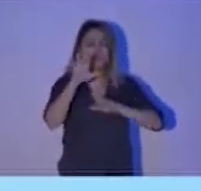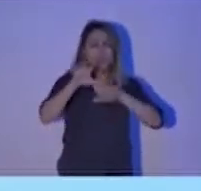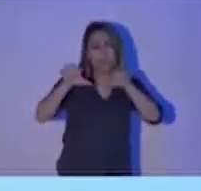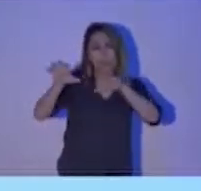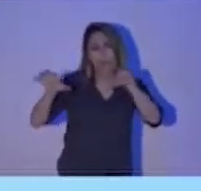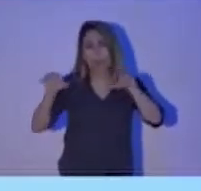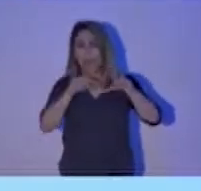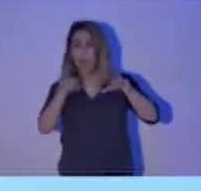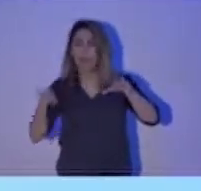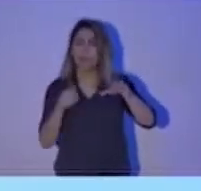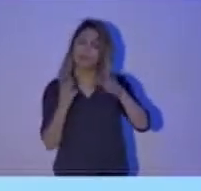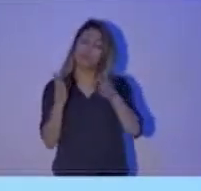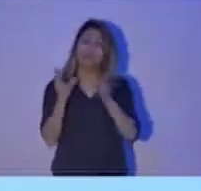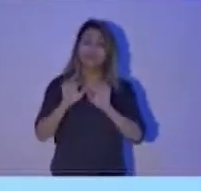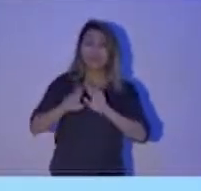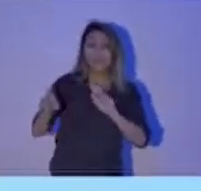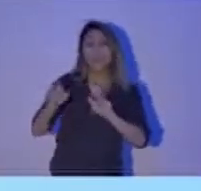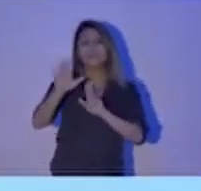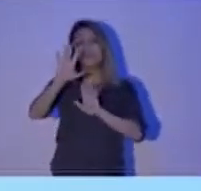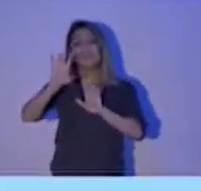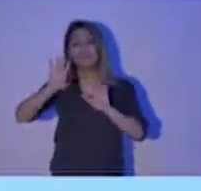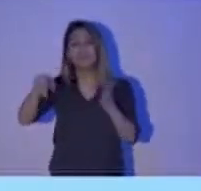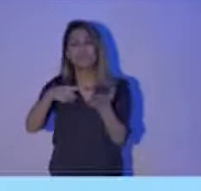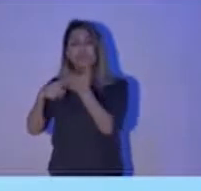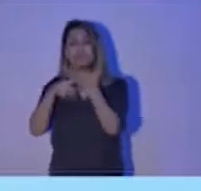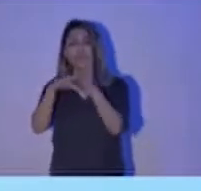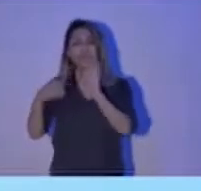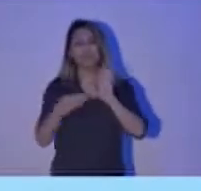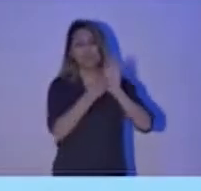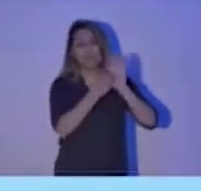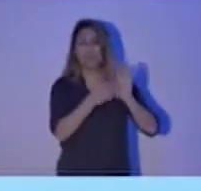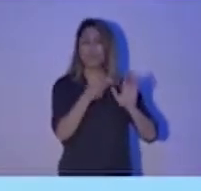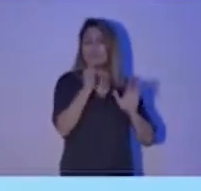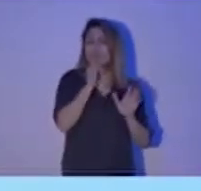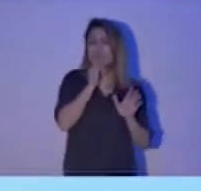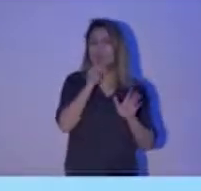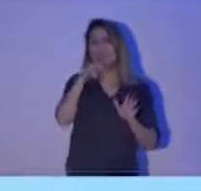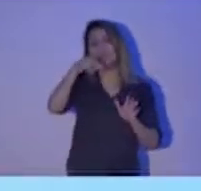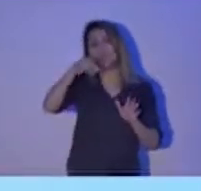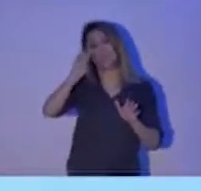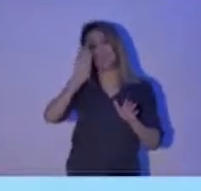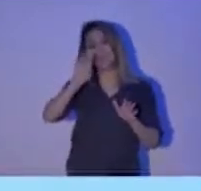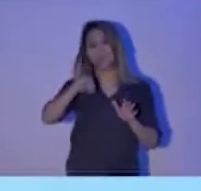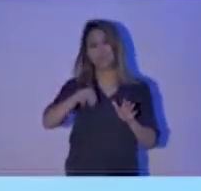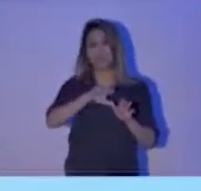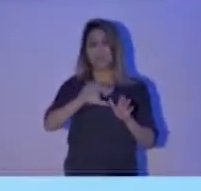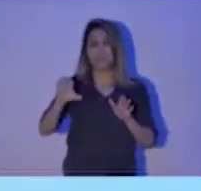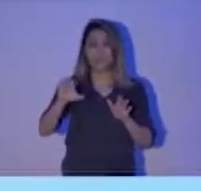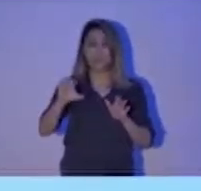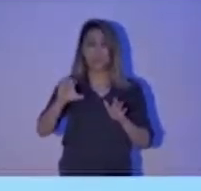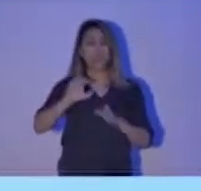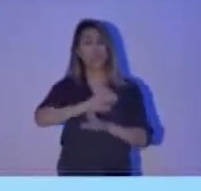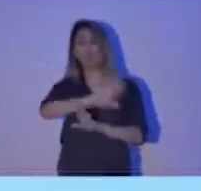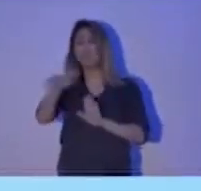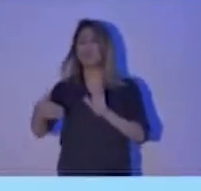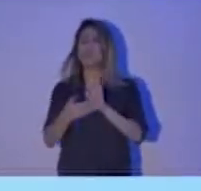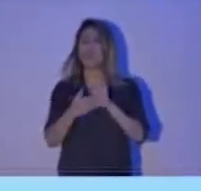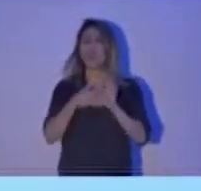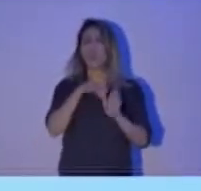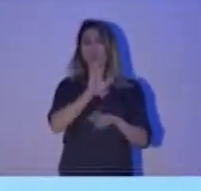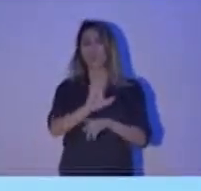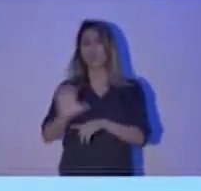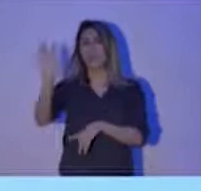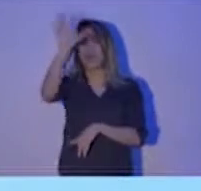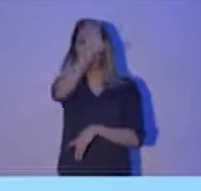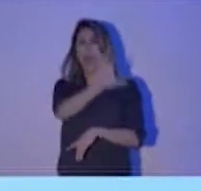por exemplo, seguir a implementação da Base Nacional Comum em todos os estados em regime de colaboração. Dar uma atenção